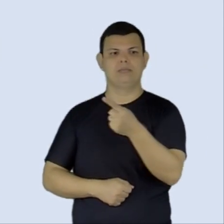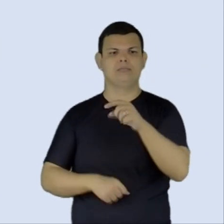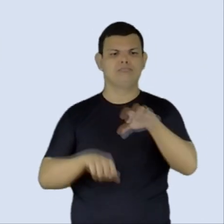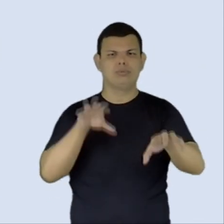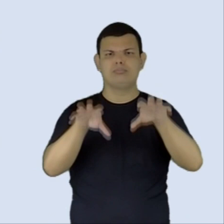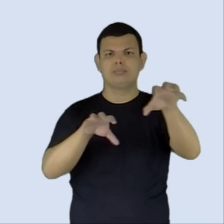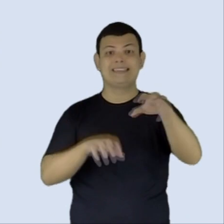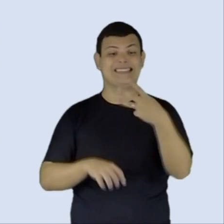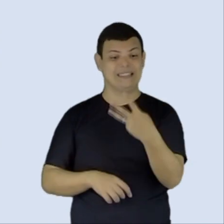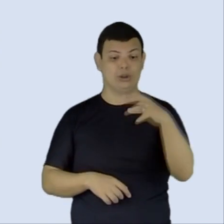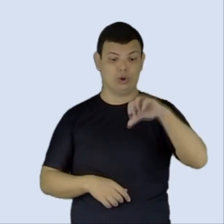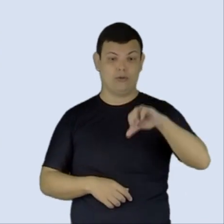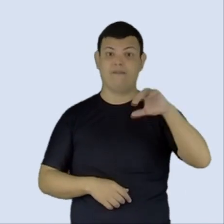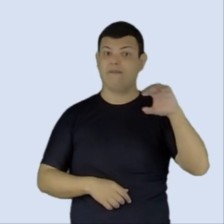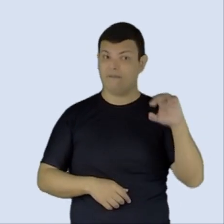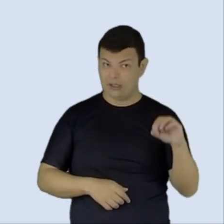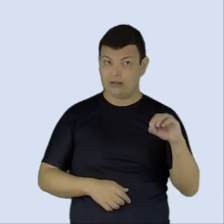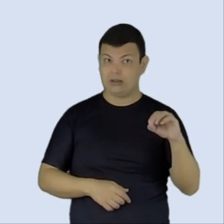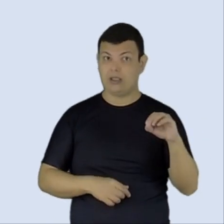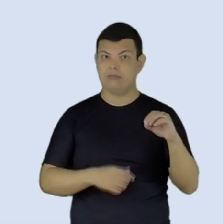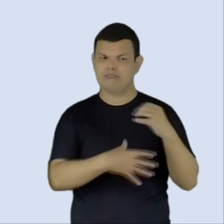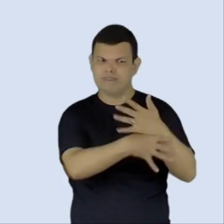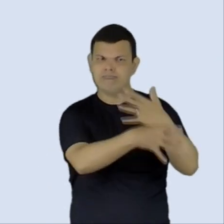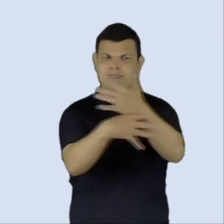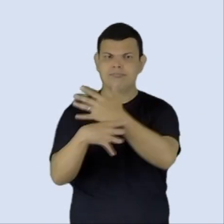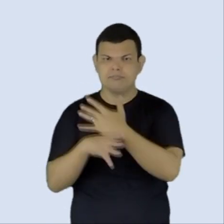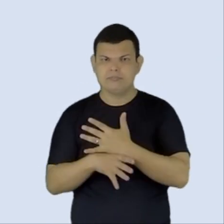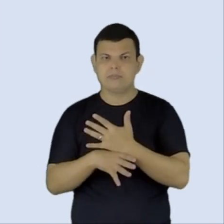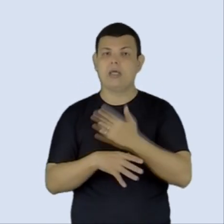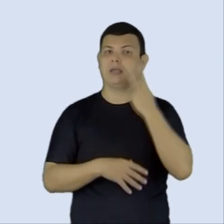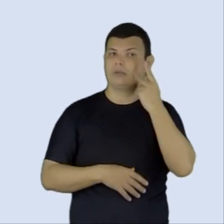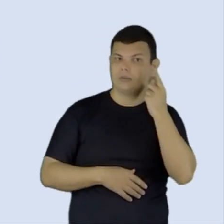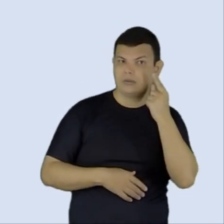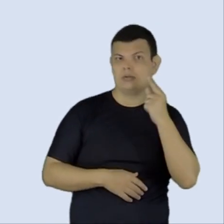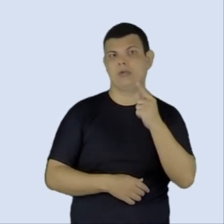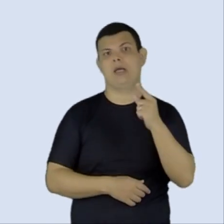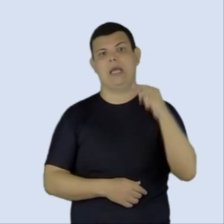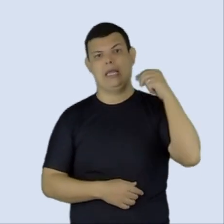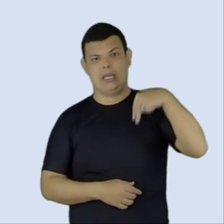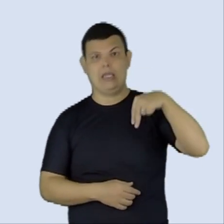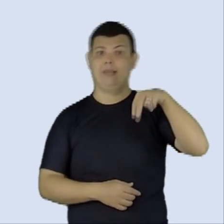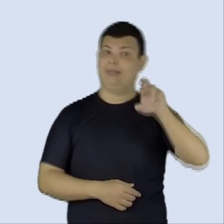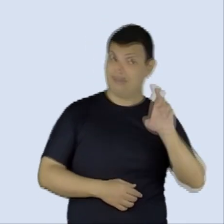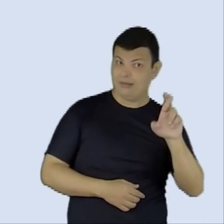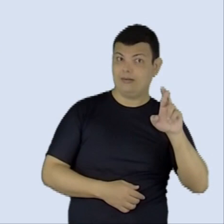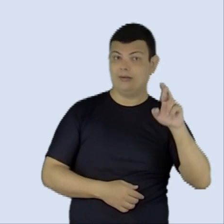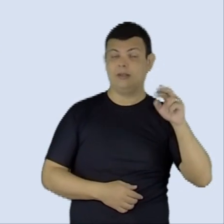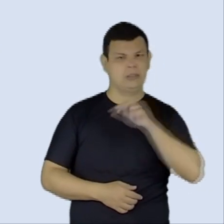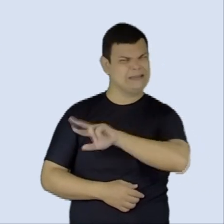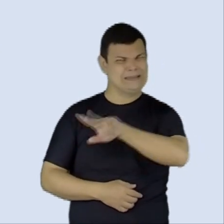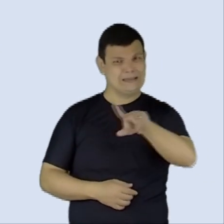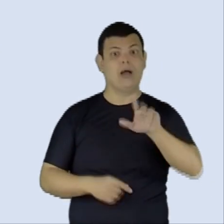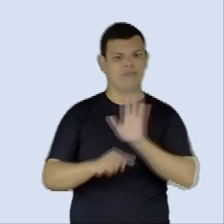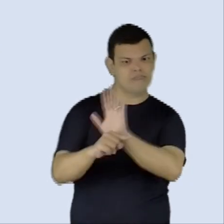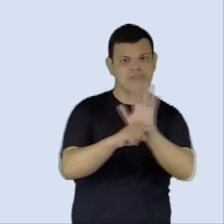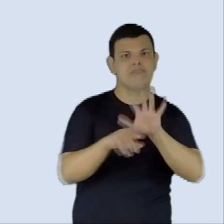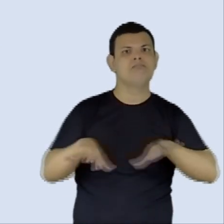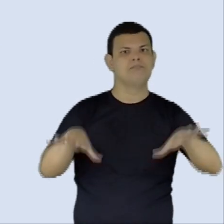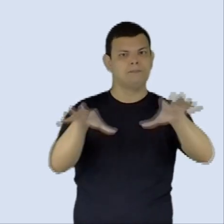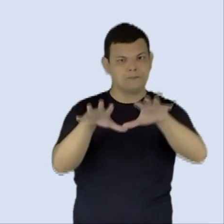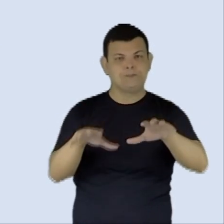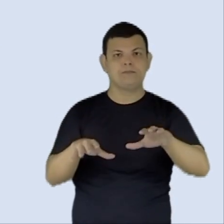390 municípios de Pernambuco, Paraíba, Ceará e Rio Grande do Norte devem ser beneficiadas. E